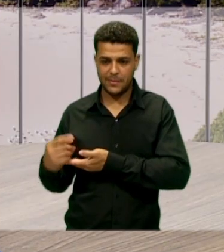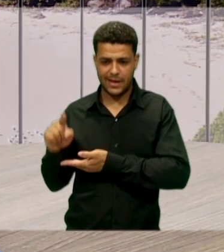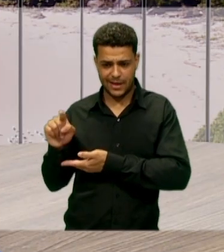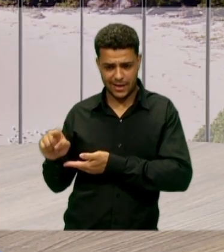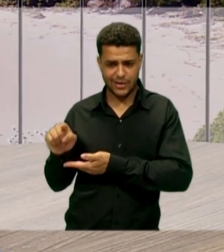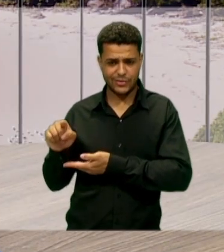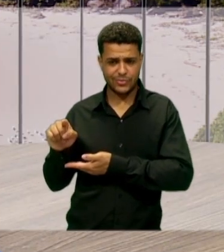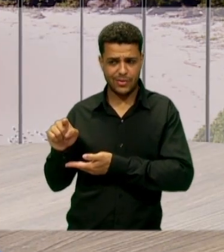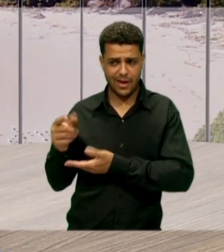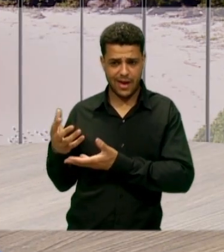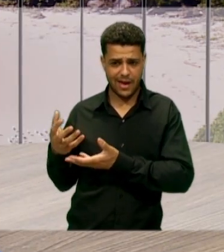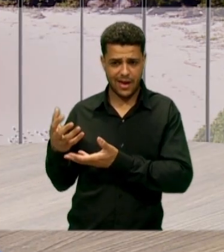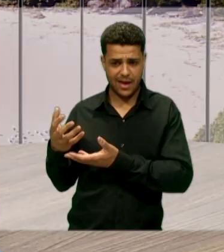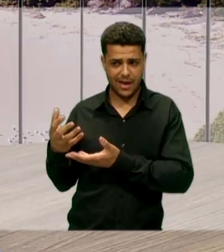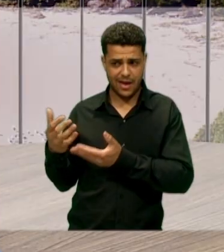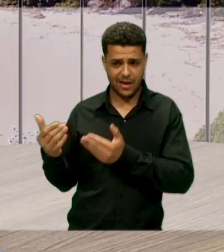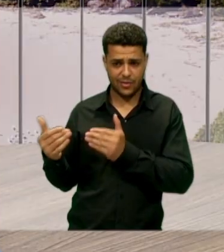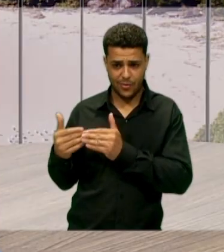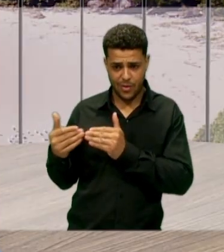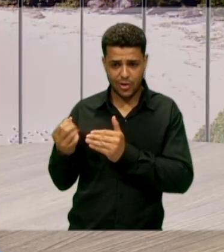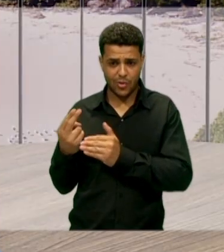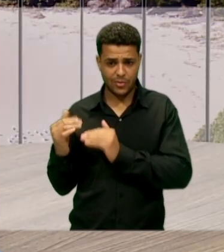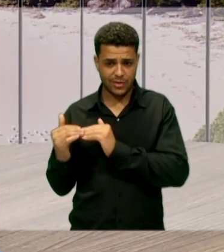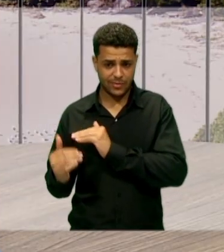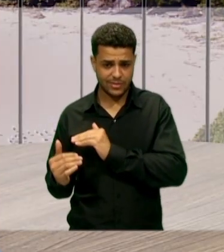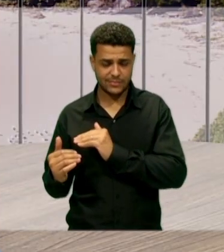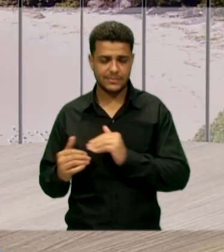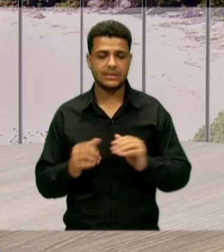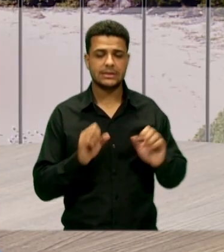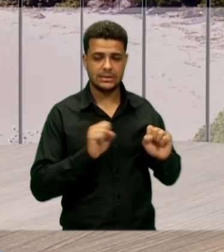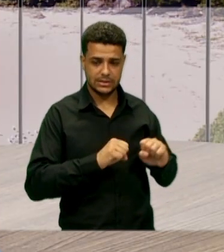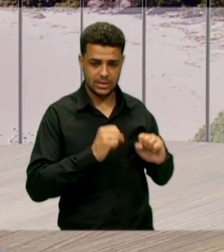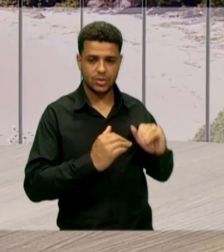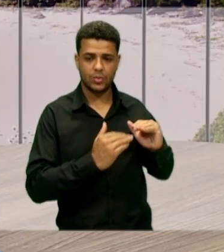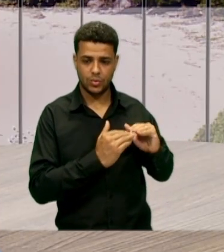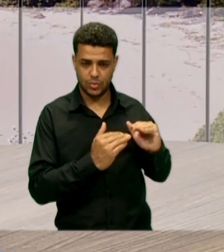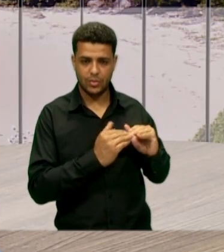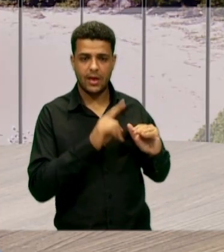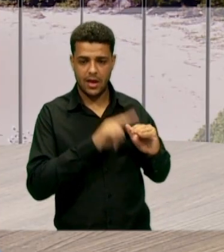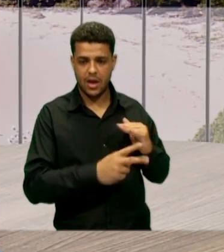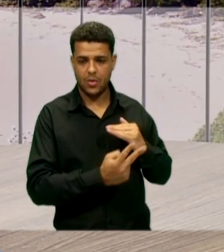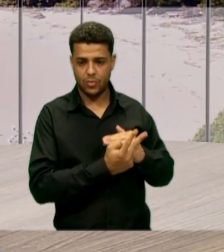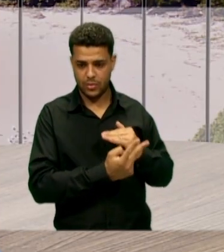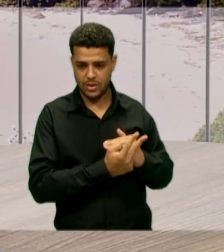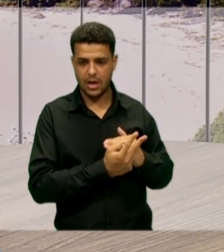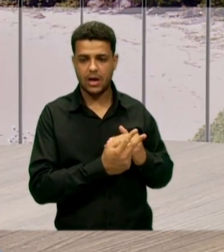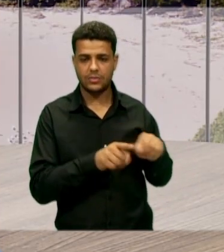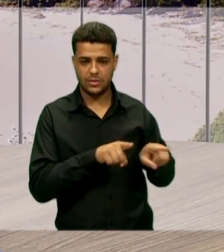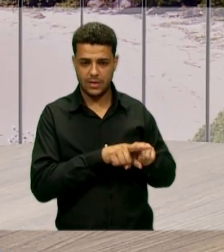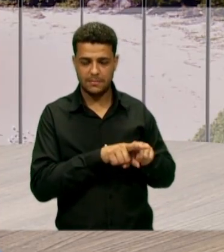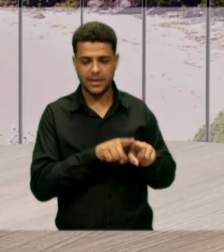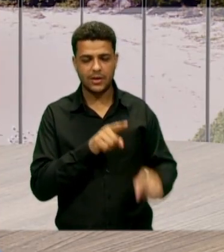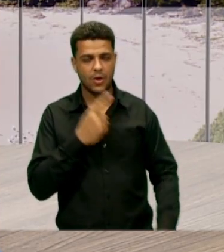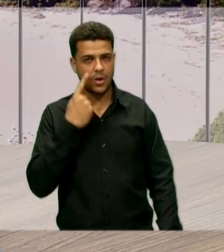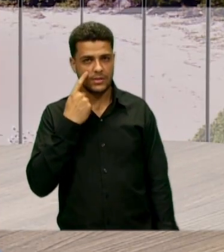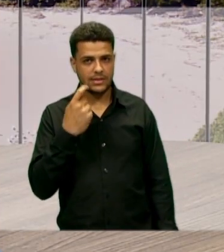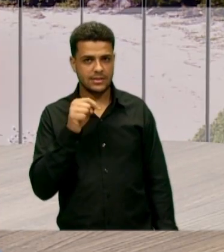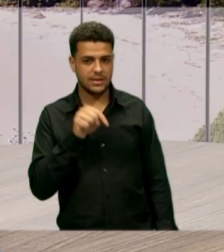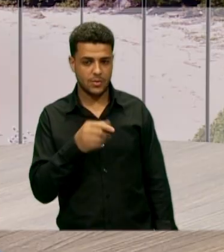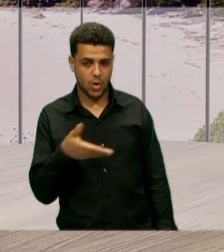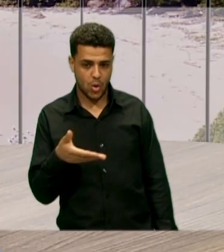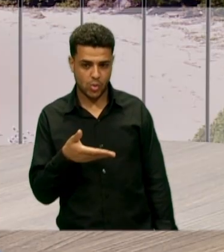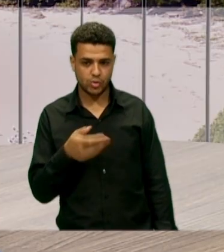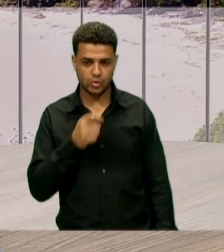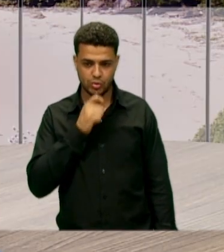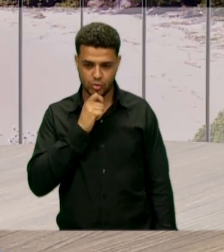procede ou é mito? Procede, é fator de proteção também, né? Assim como... Olha que interessante, hoje em